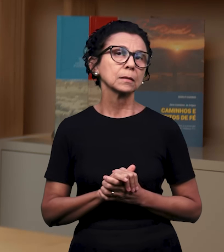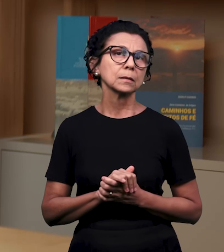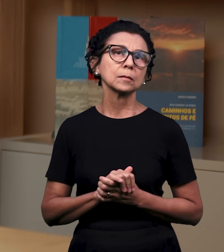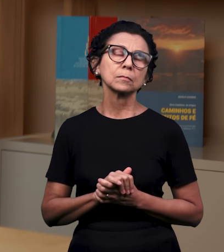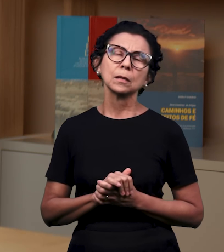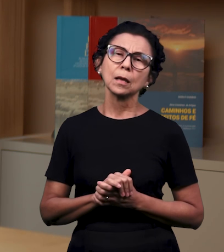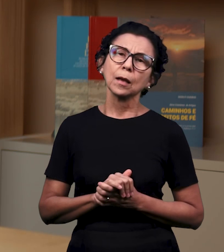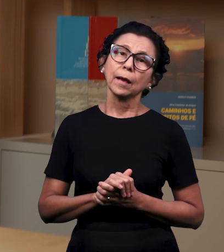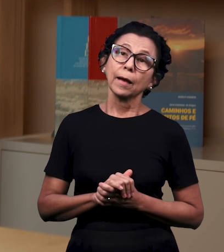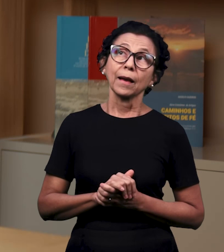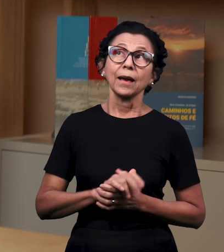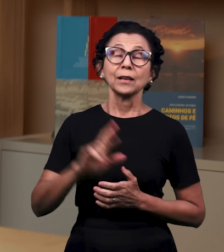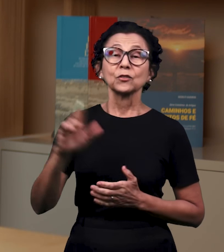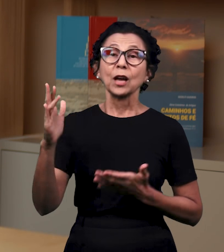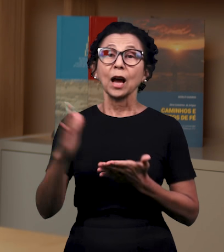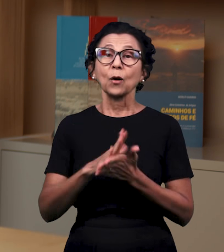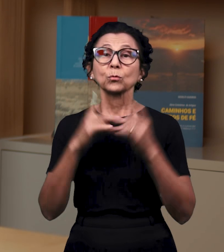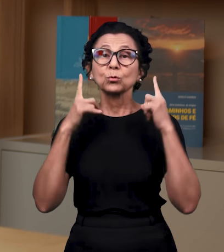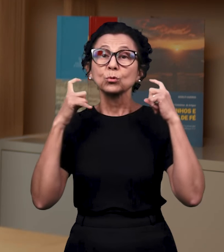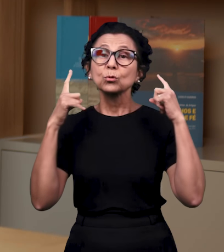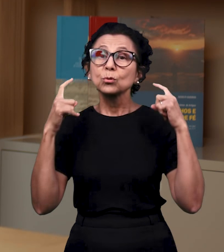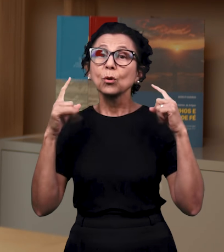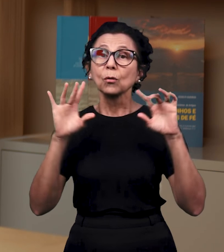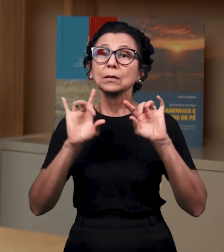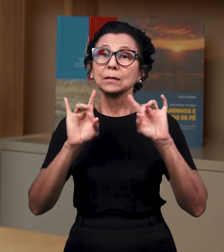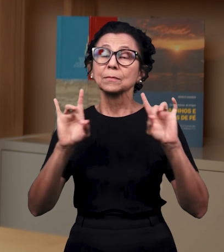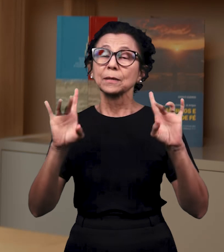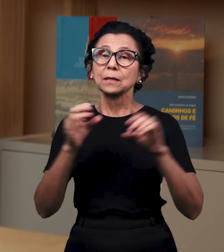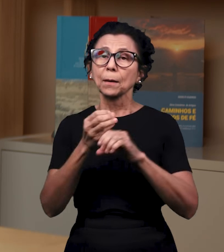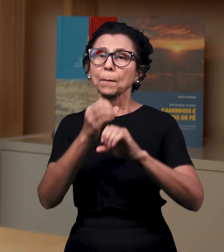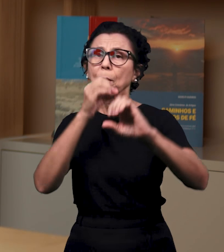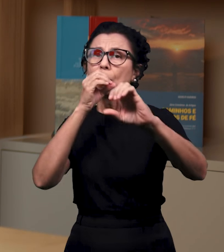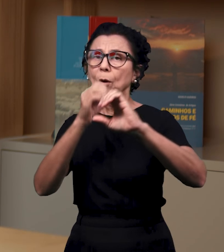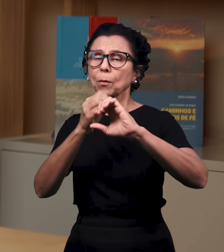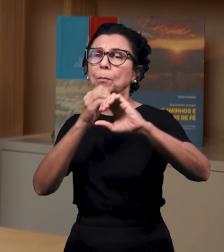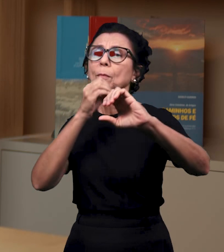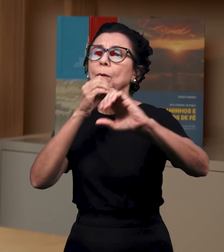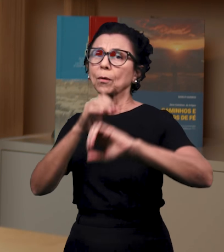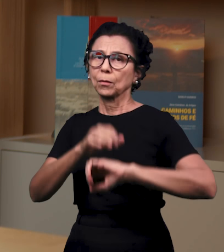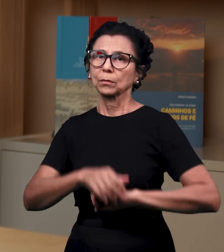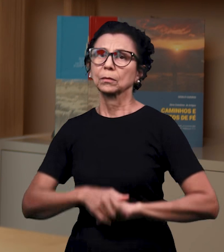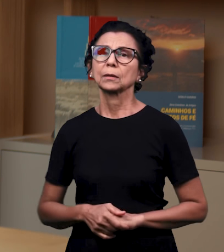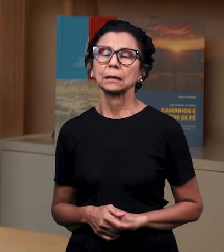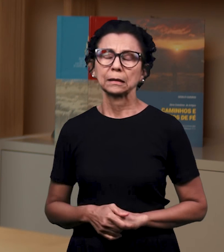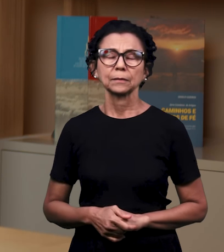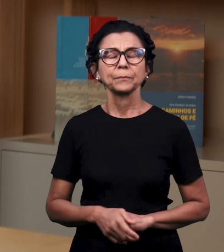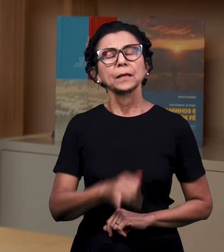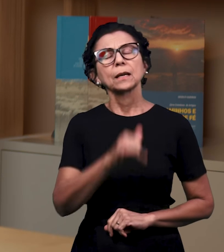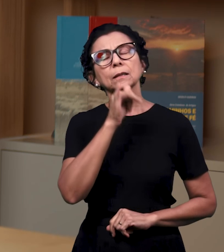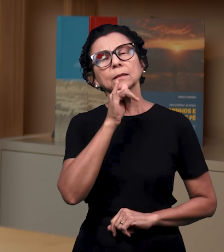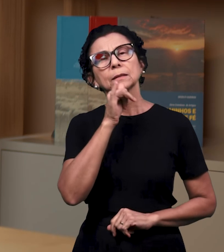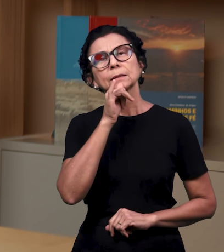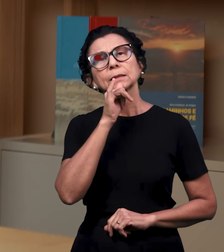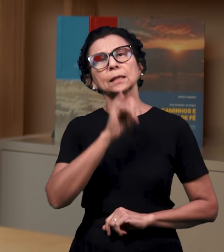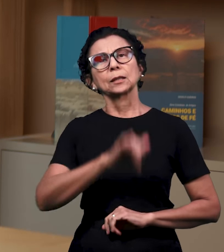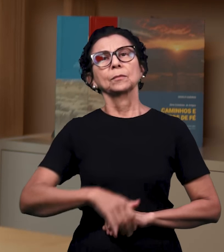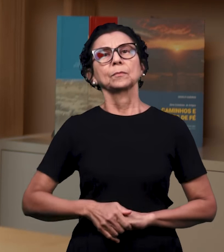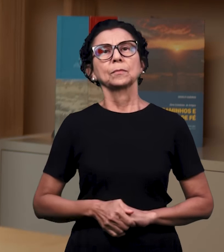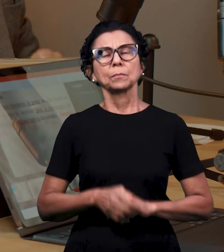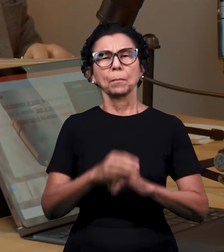alguns toques especiais que a trombeta daria para Israel partir. Por exemplo, se a trombeta